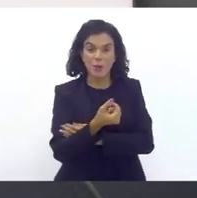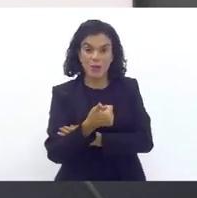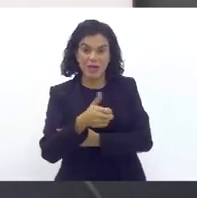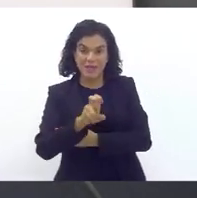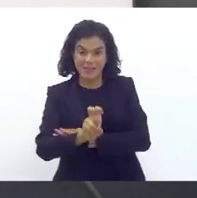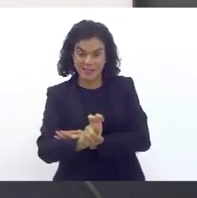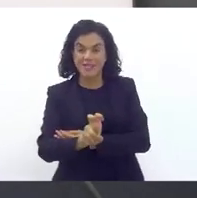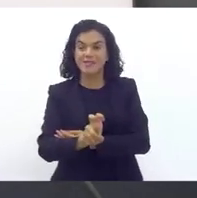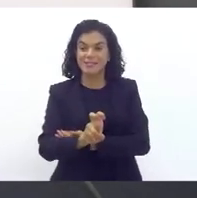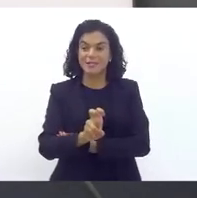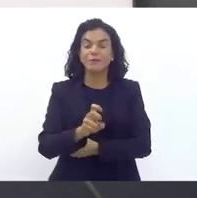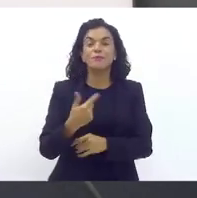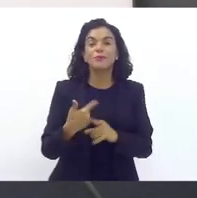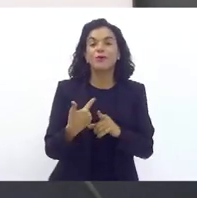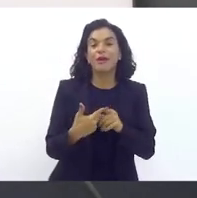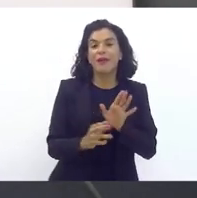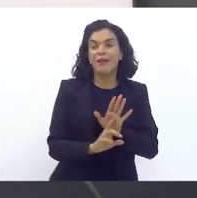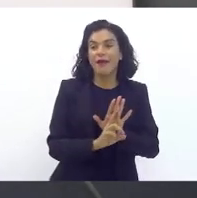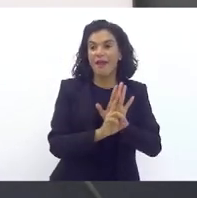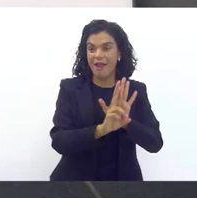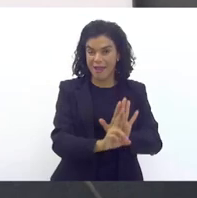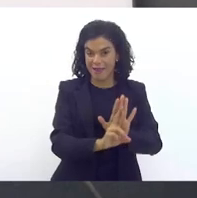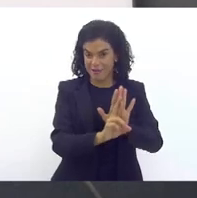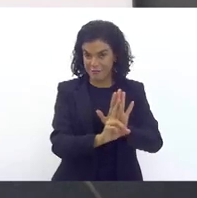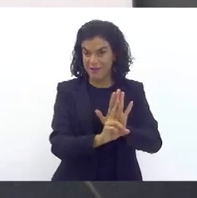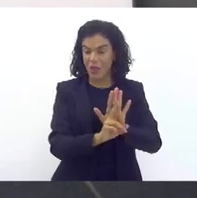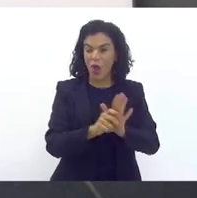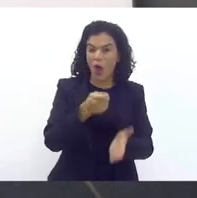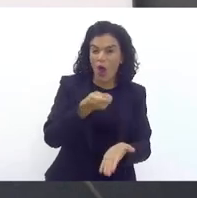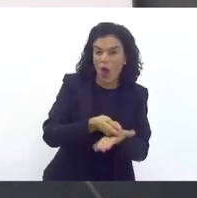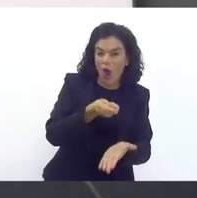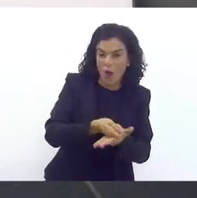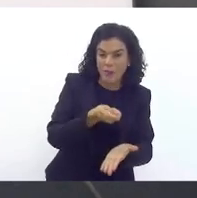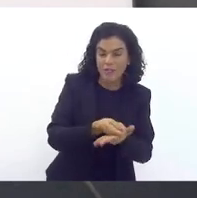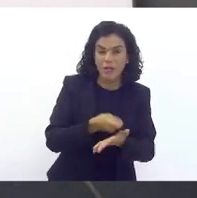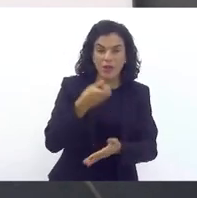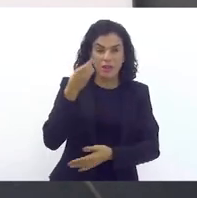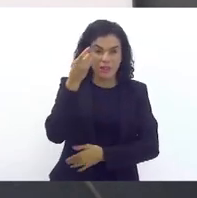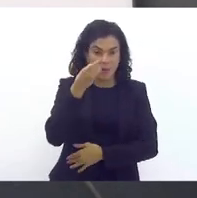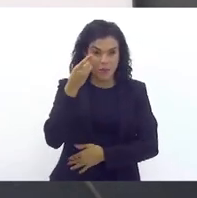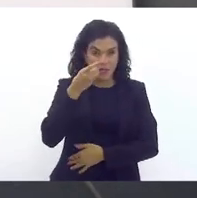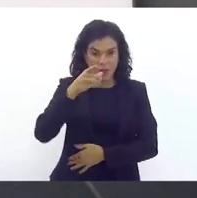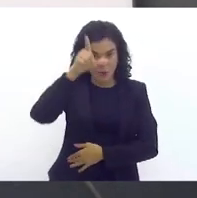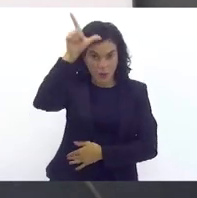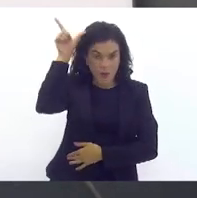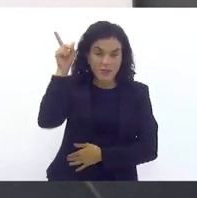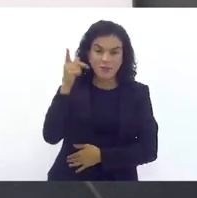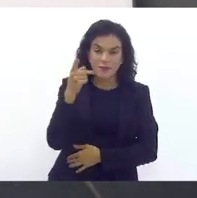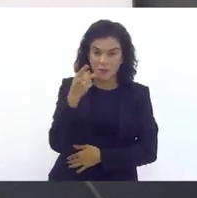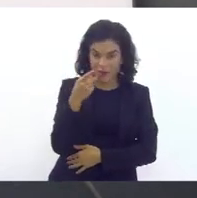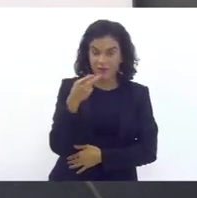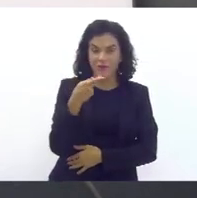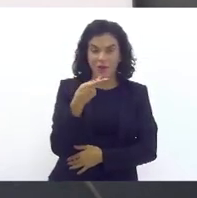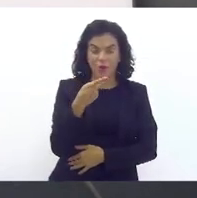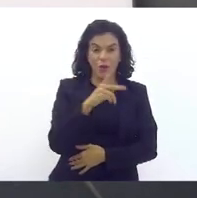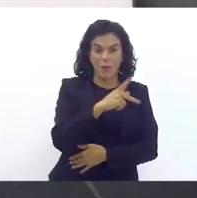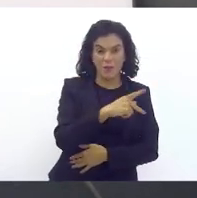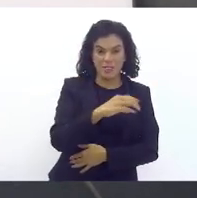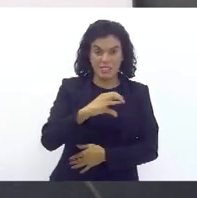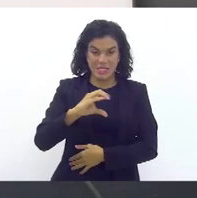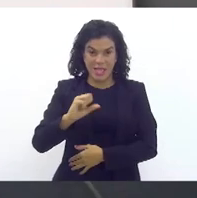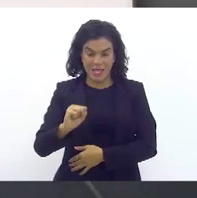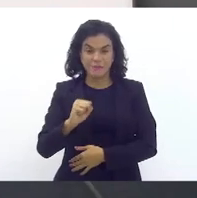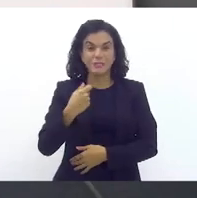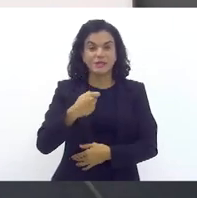aquela representação, aquela obrigação que o deputado Luiz Paulo colocou, de que o PCCS tinha que ser encaminhado em um